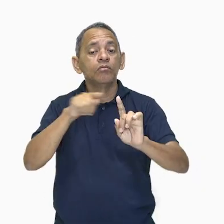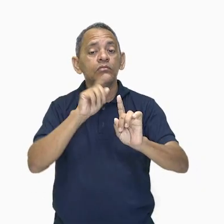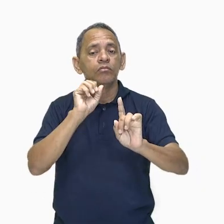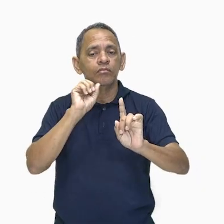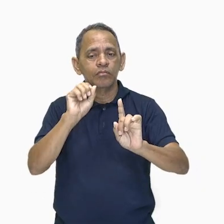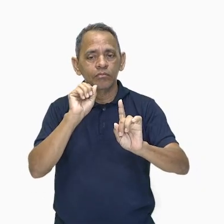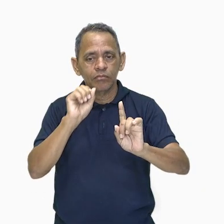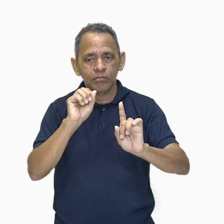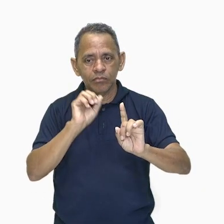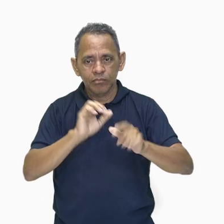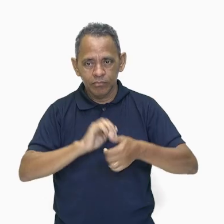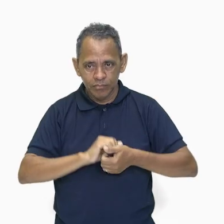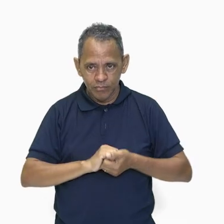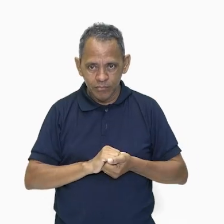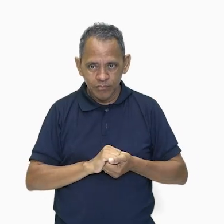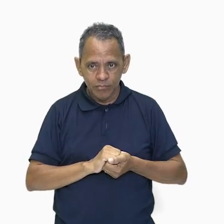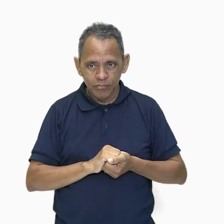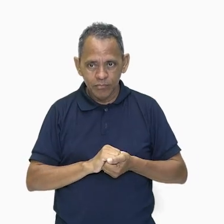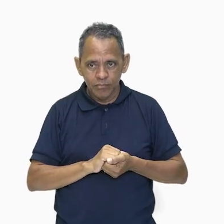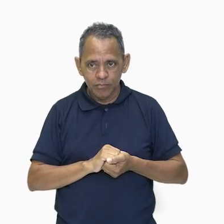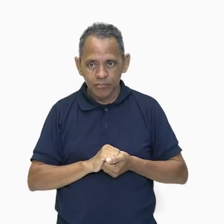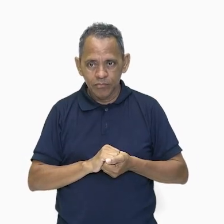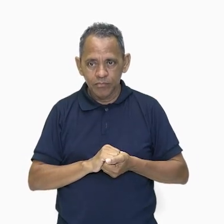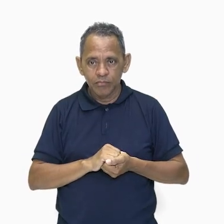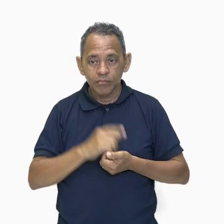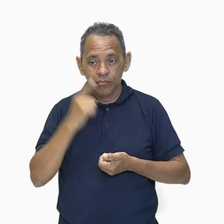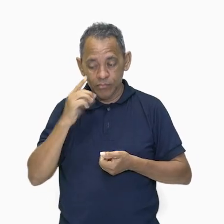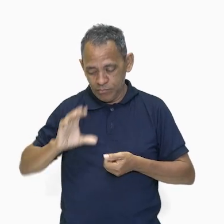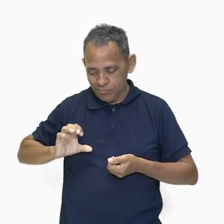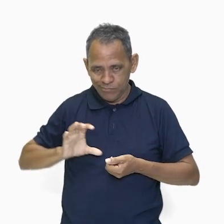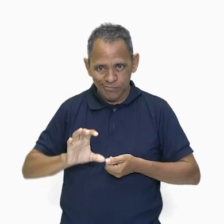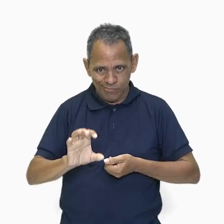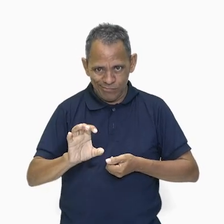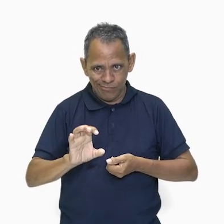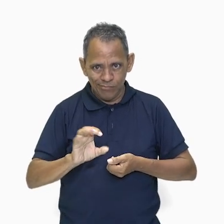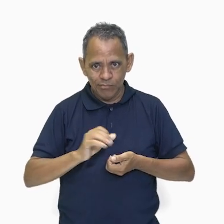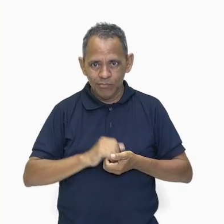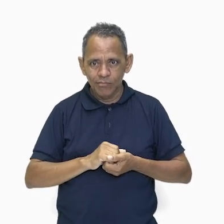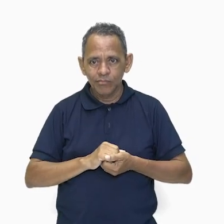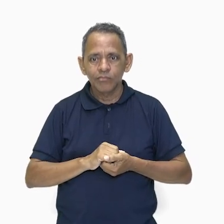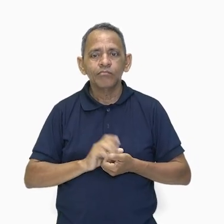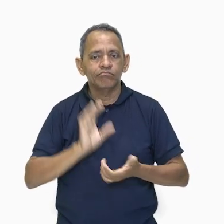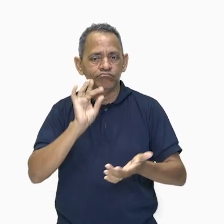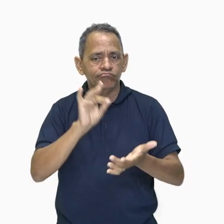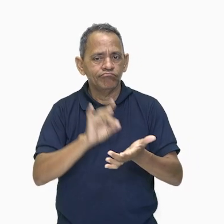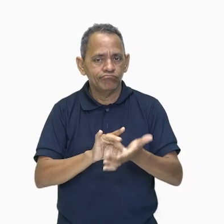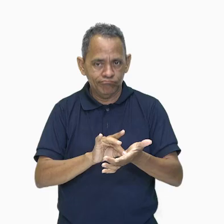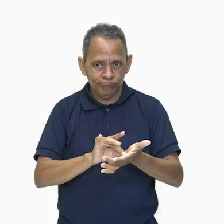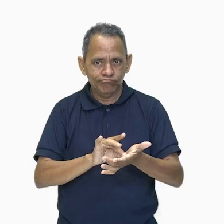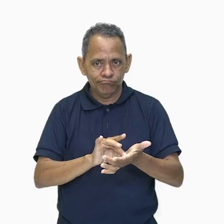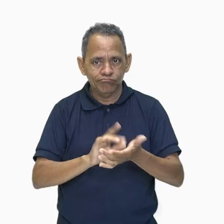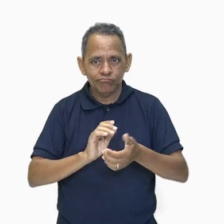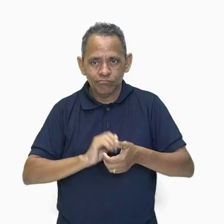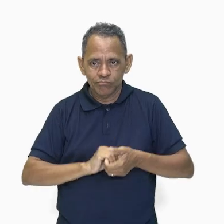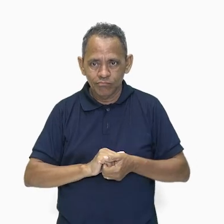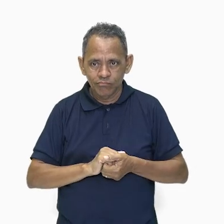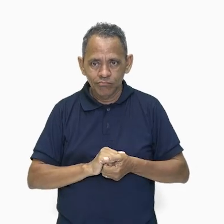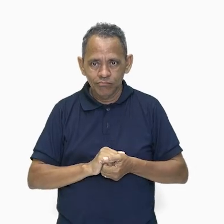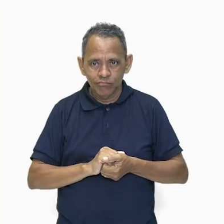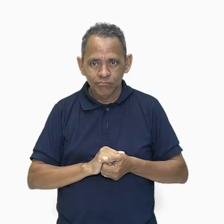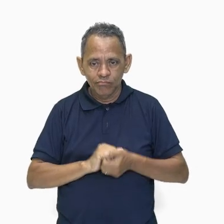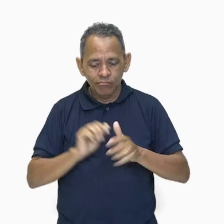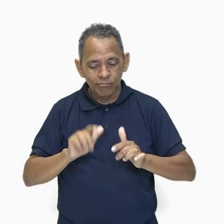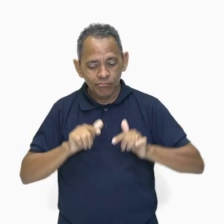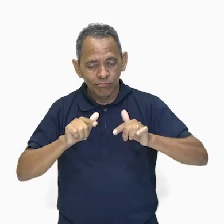aqui dessas enzimas, tá, é realmente elas agirem